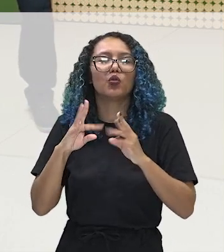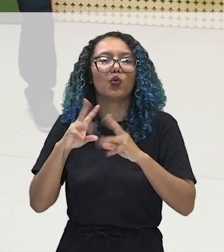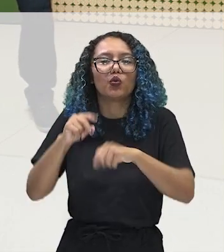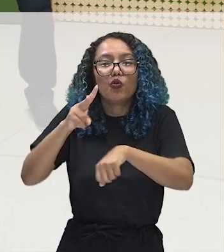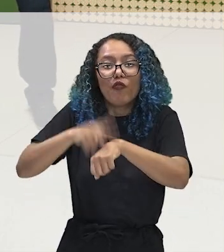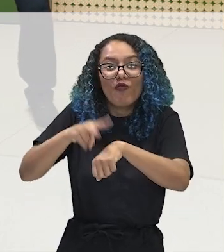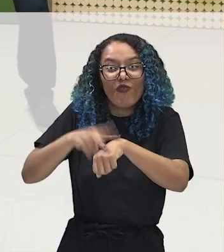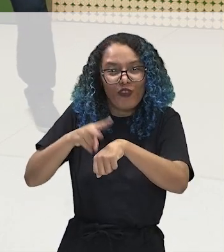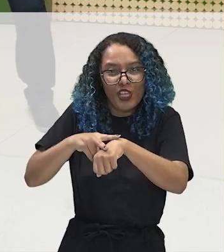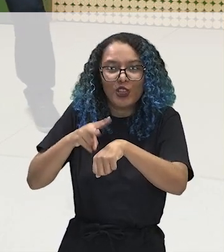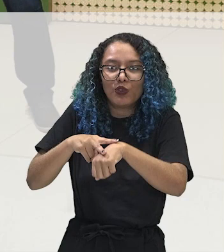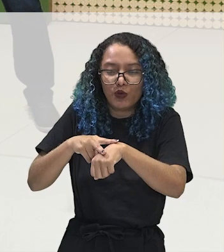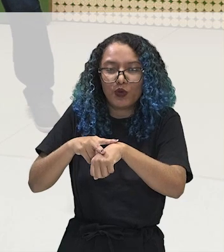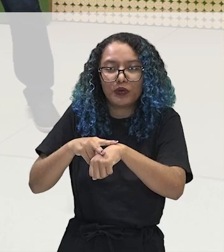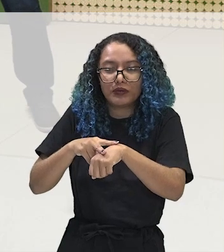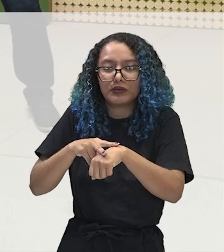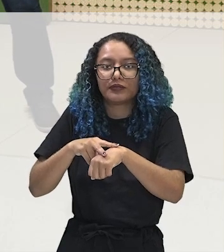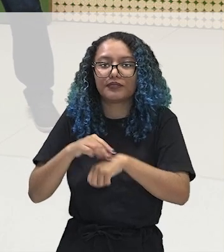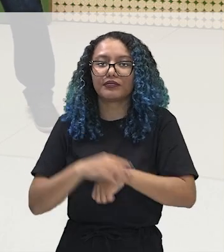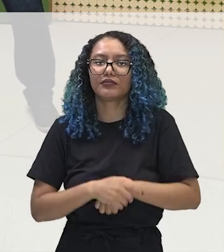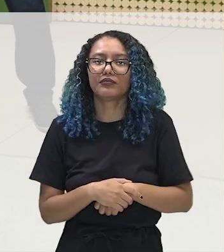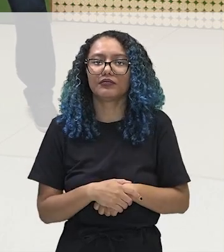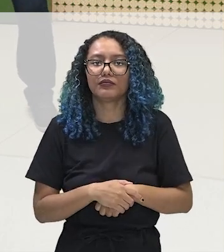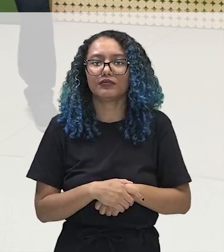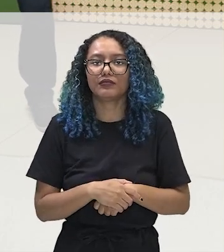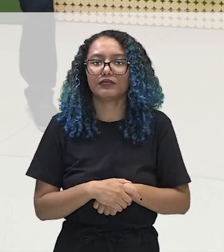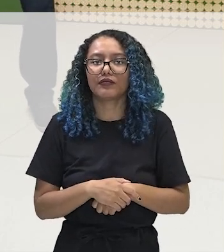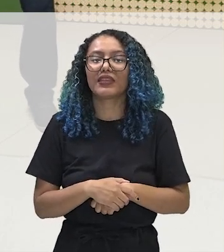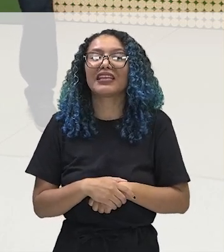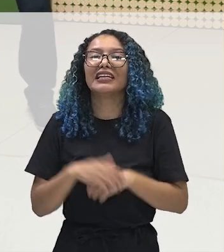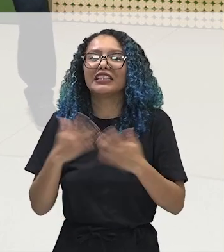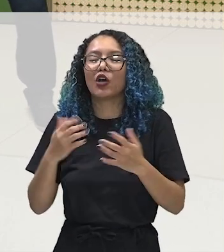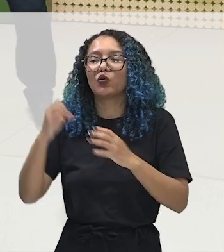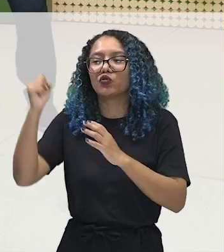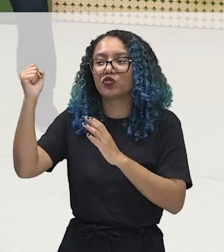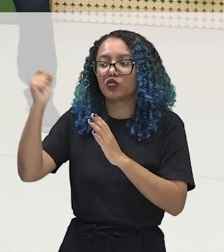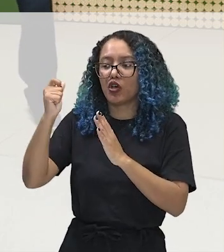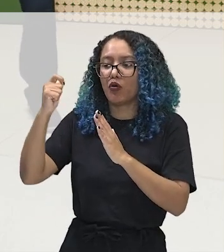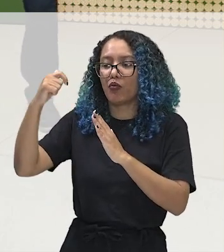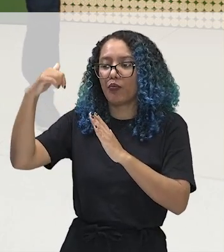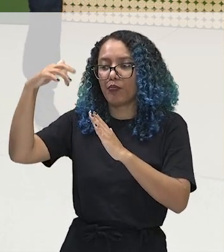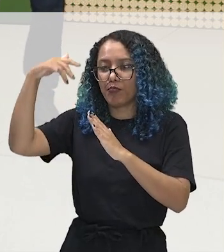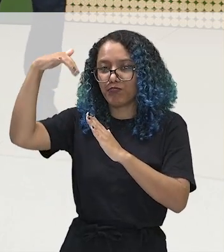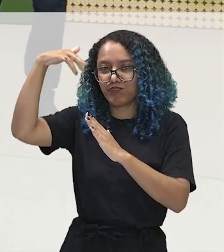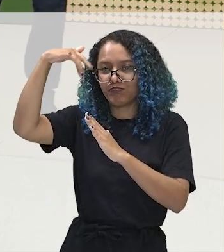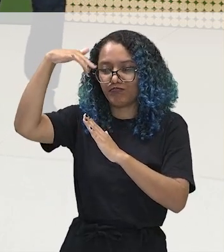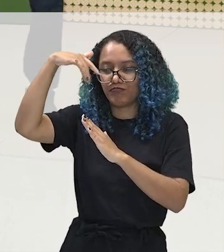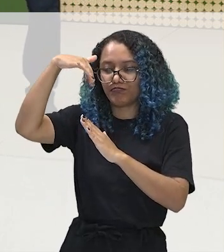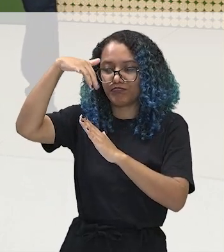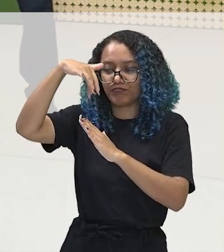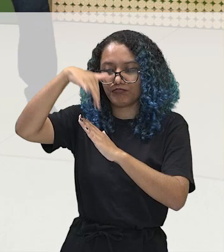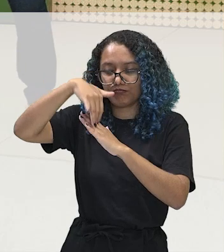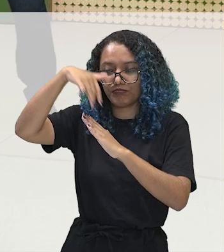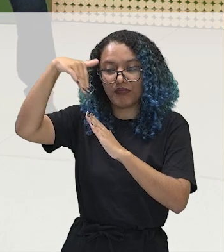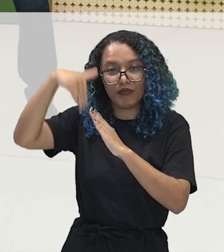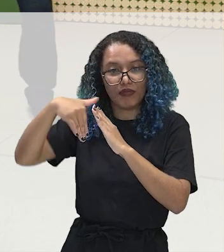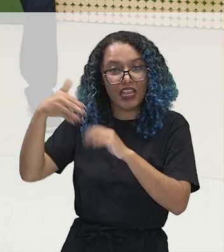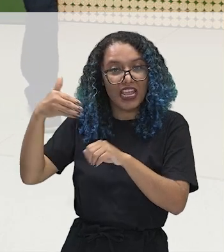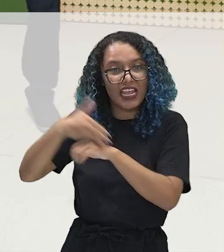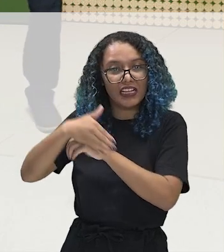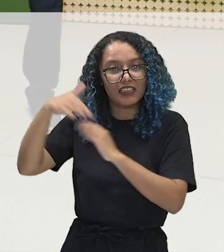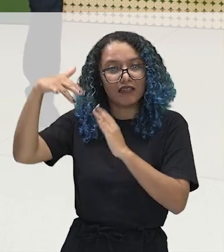vidro. A energia solar, ao adentrar, ao passar pelo vidro, ela consegue passar